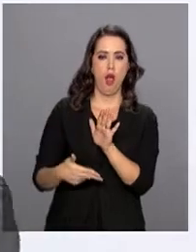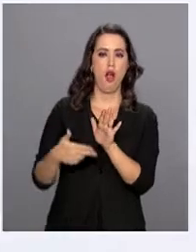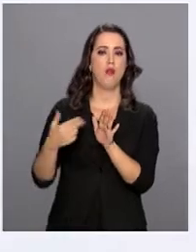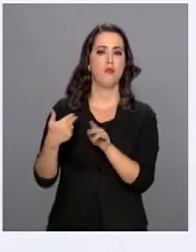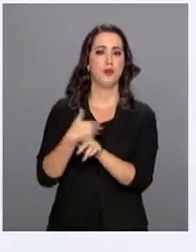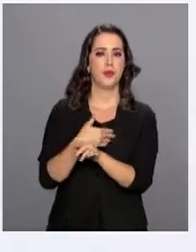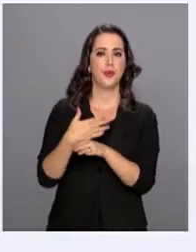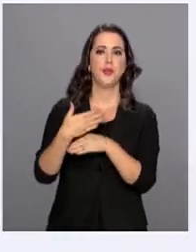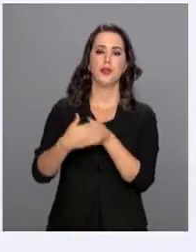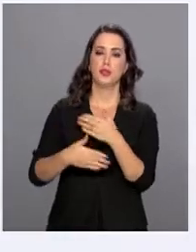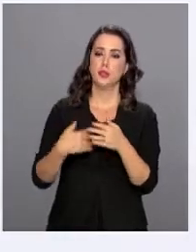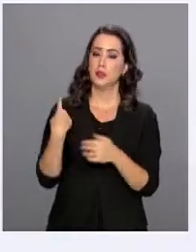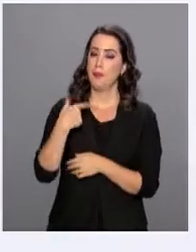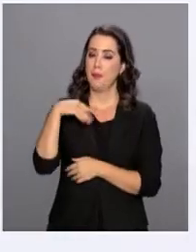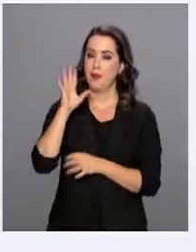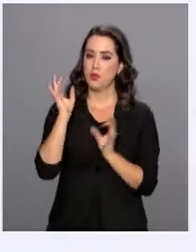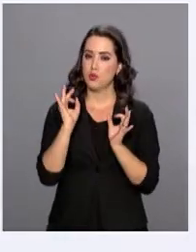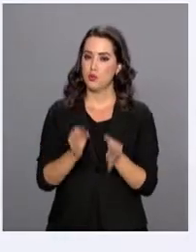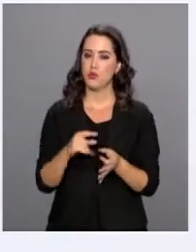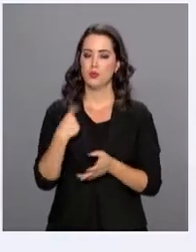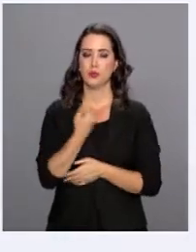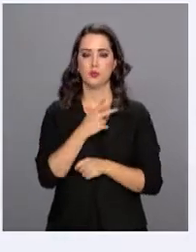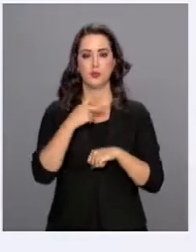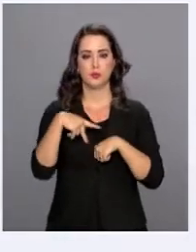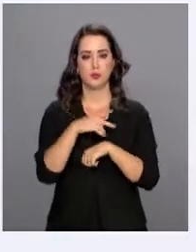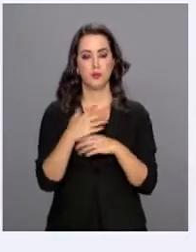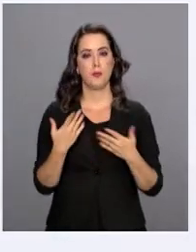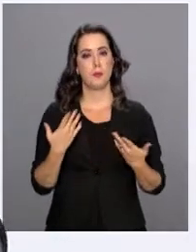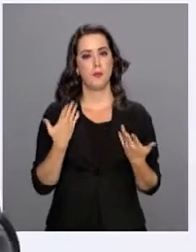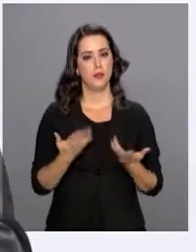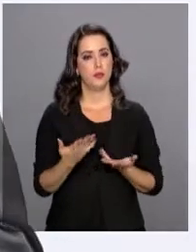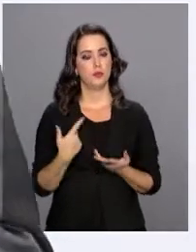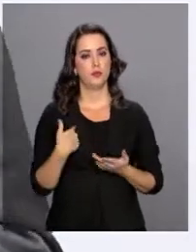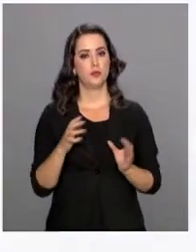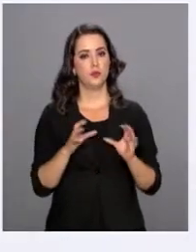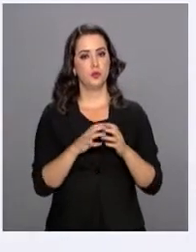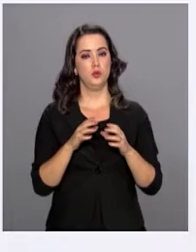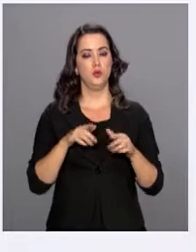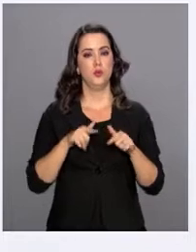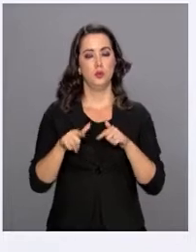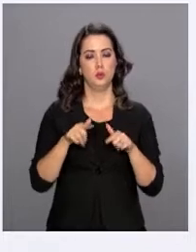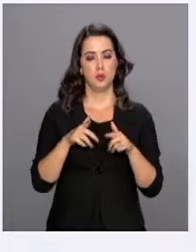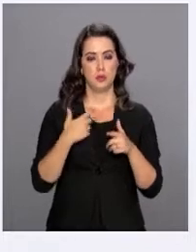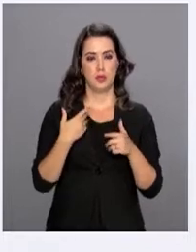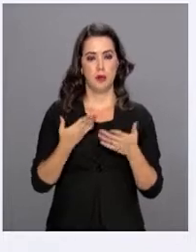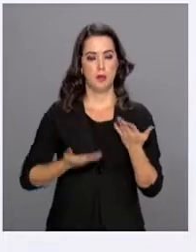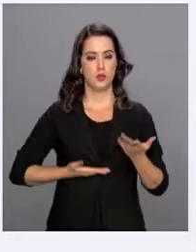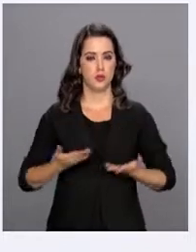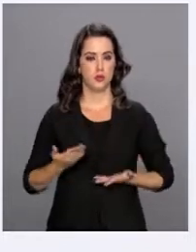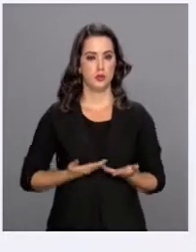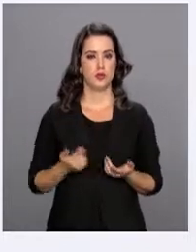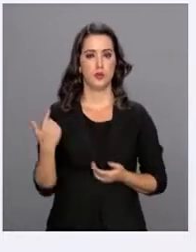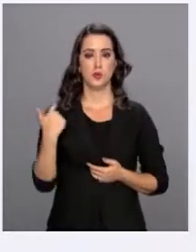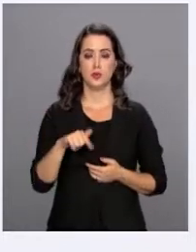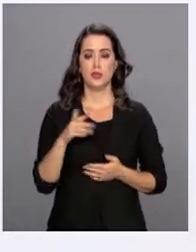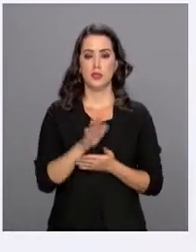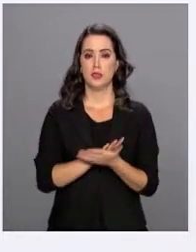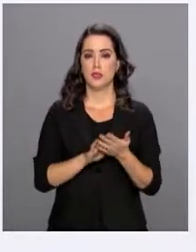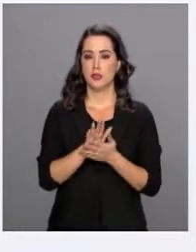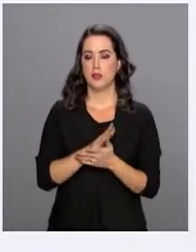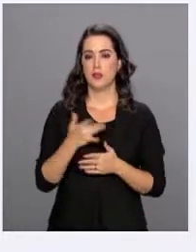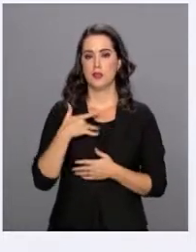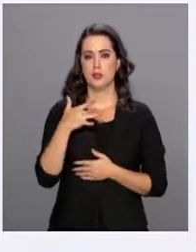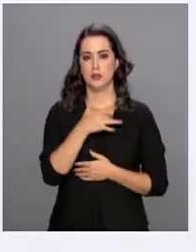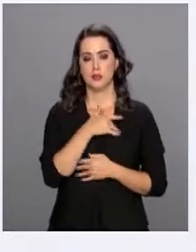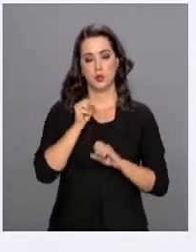mais justiça no nosso país no campo dos serviços públicos num equipamento público no brasil na área de